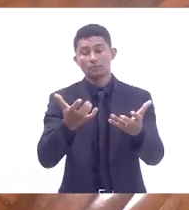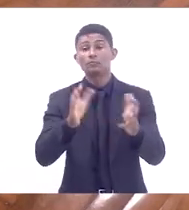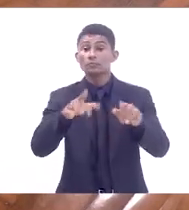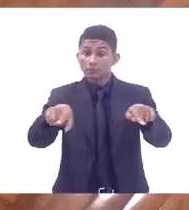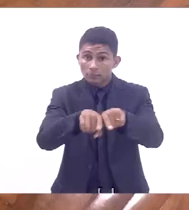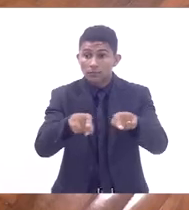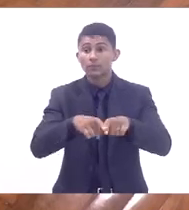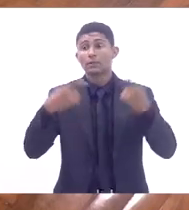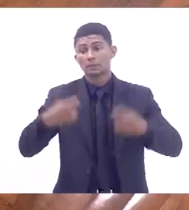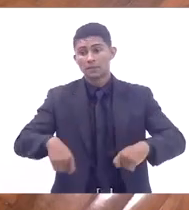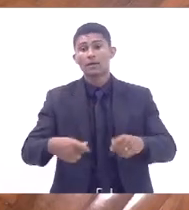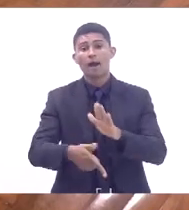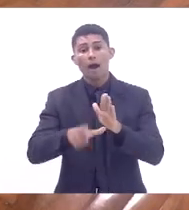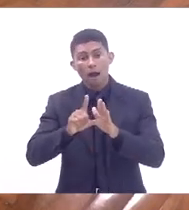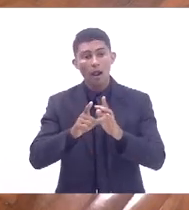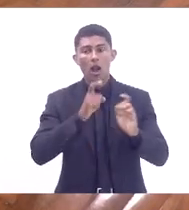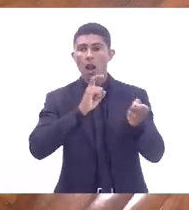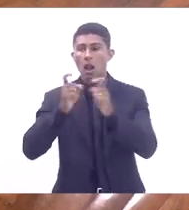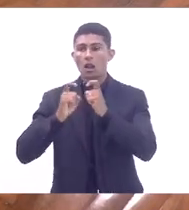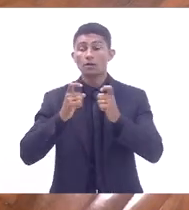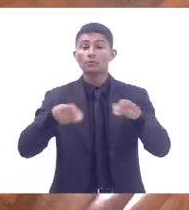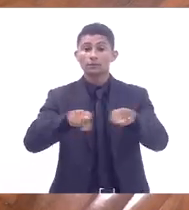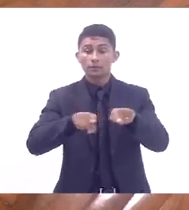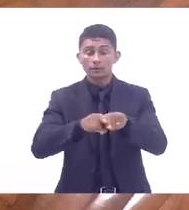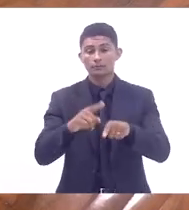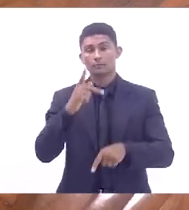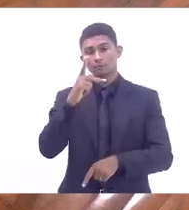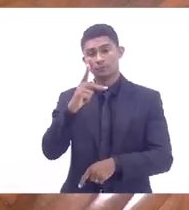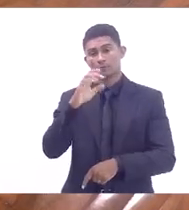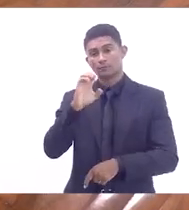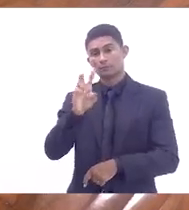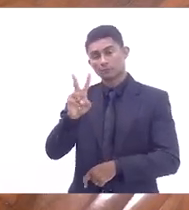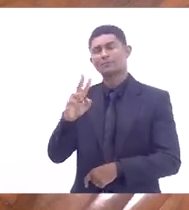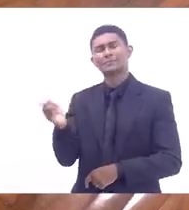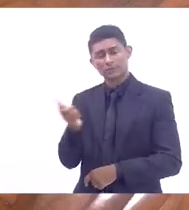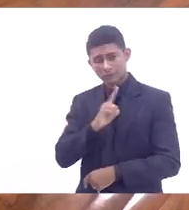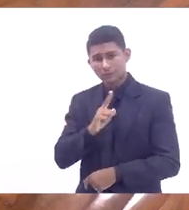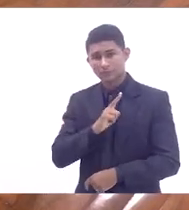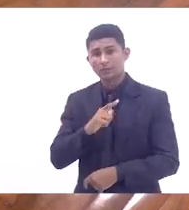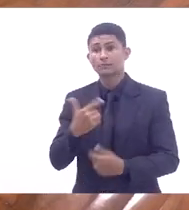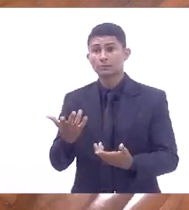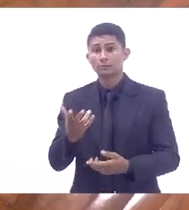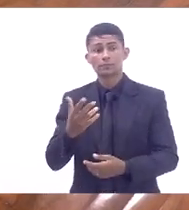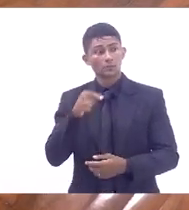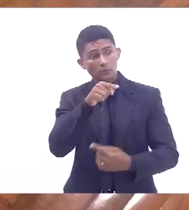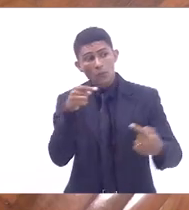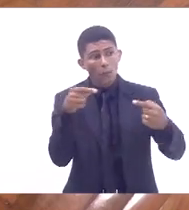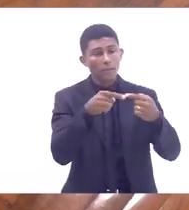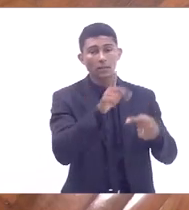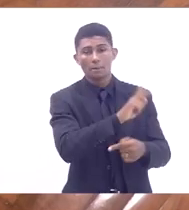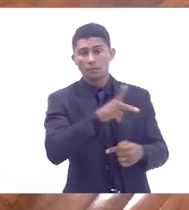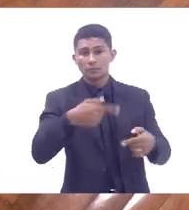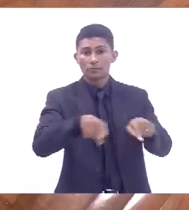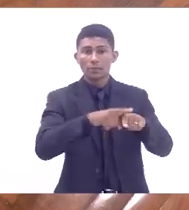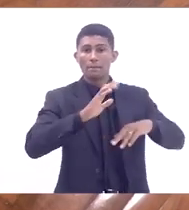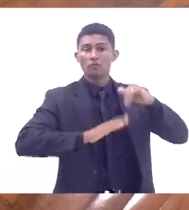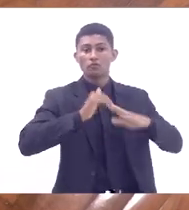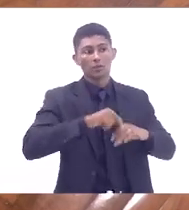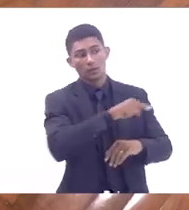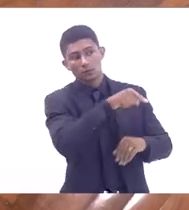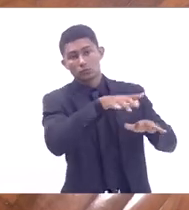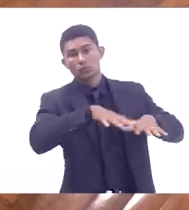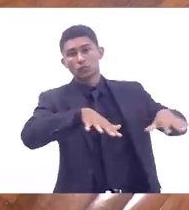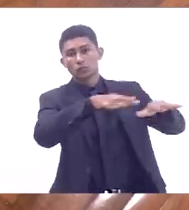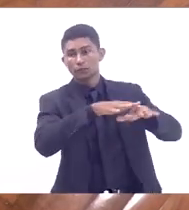temos que discutir mas existe um pcv e o pcv envolve docentes e técnicos na Casa Civil